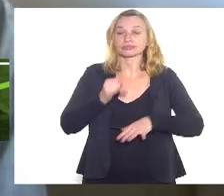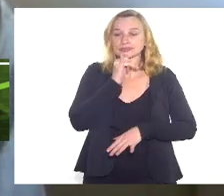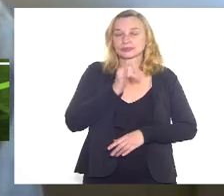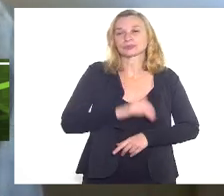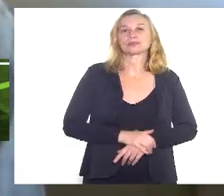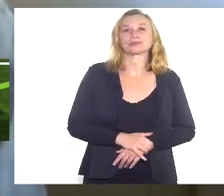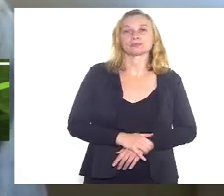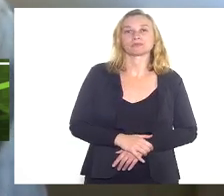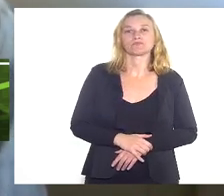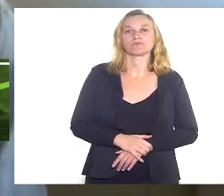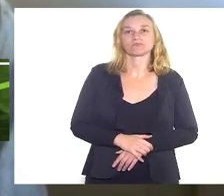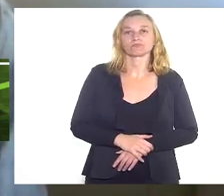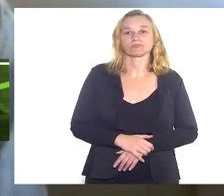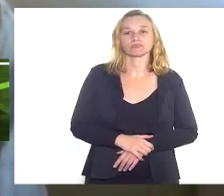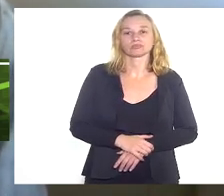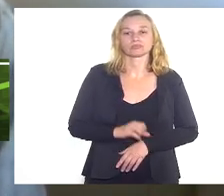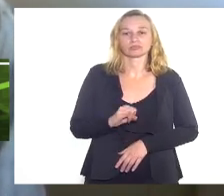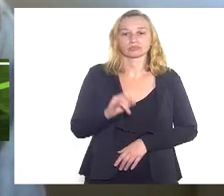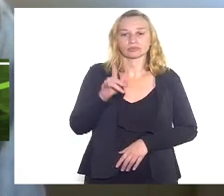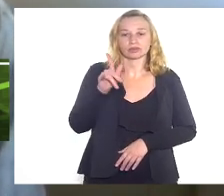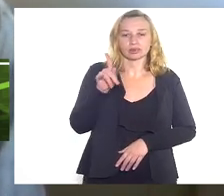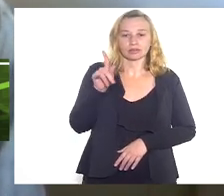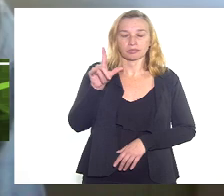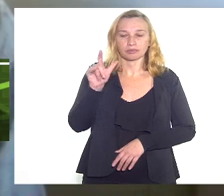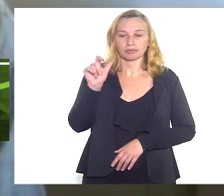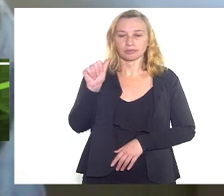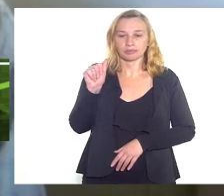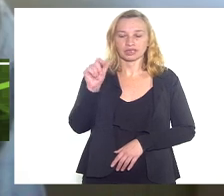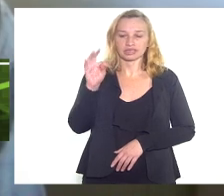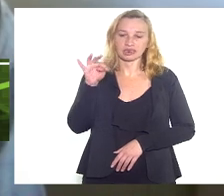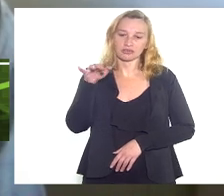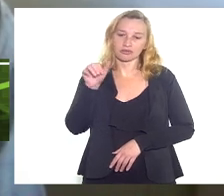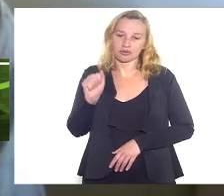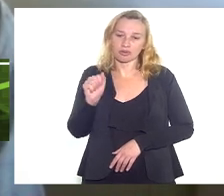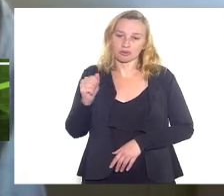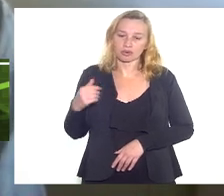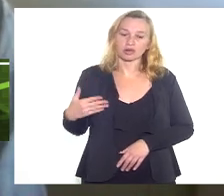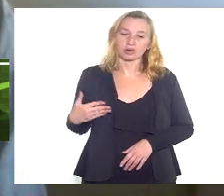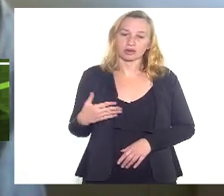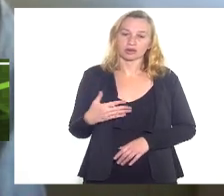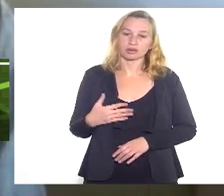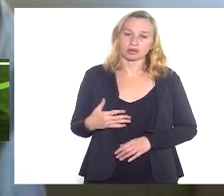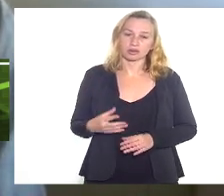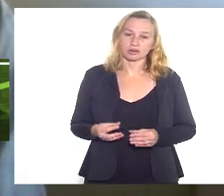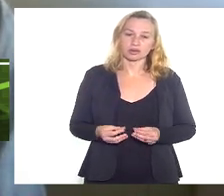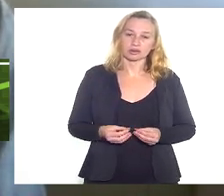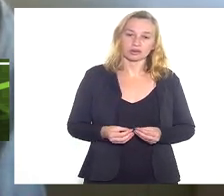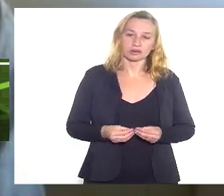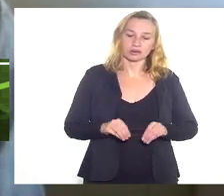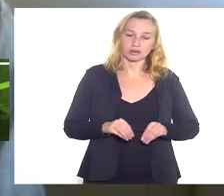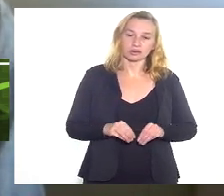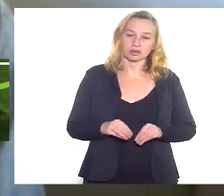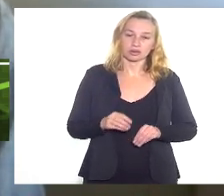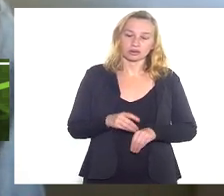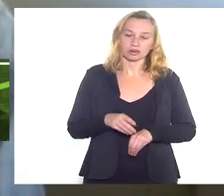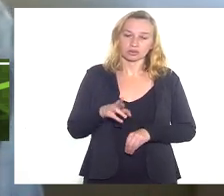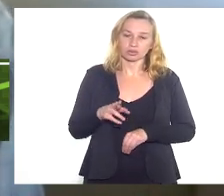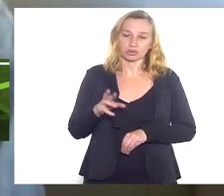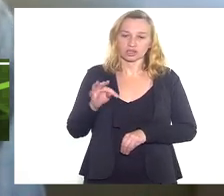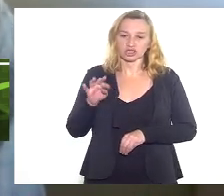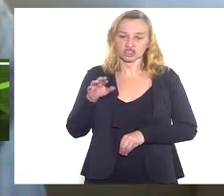exemplo, se uma plataforma é afretada pelo doutor Cristiano